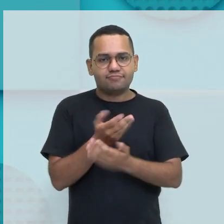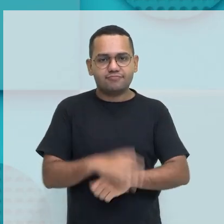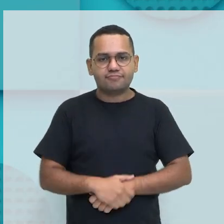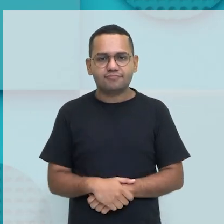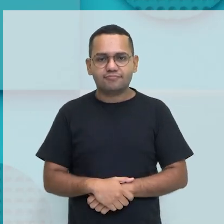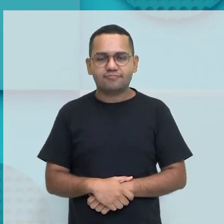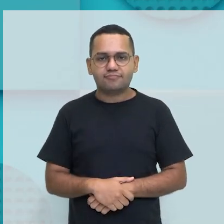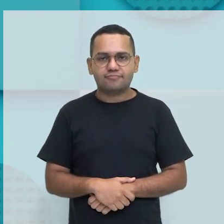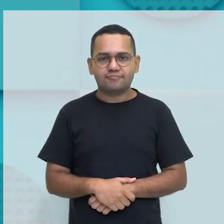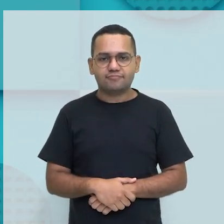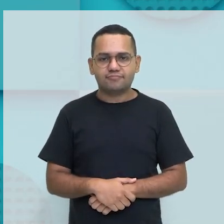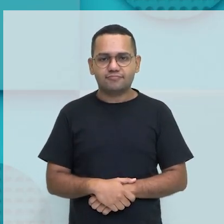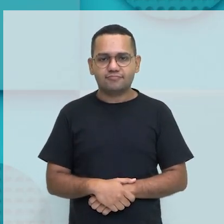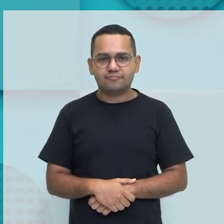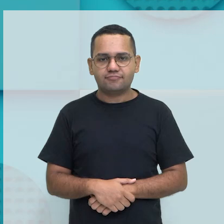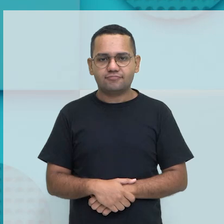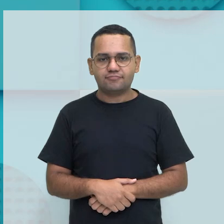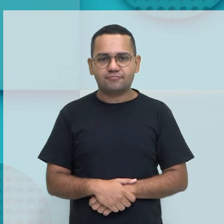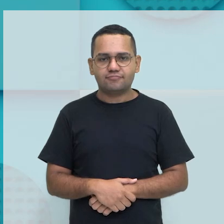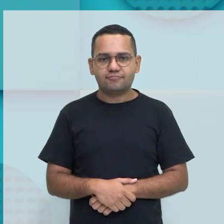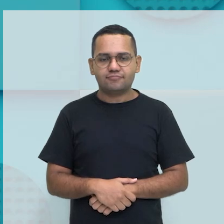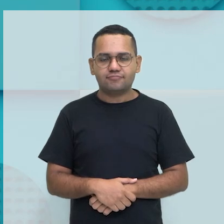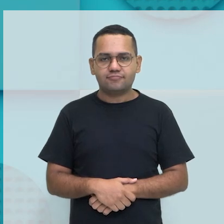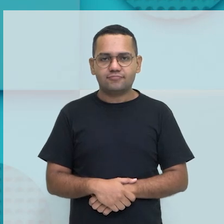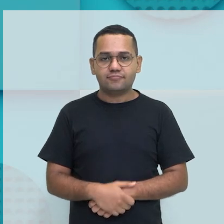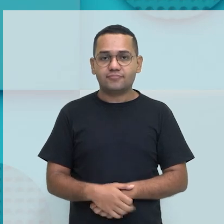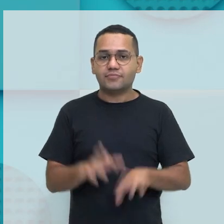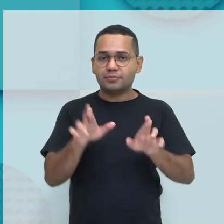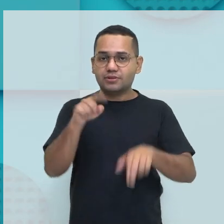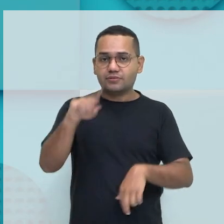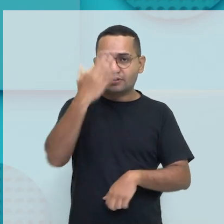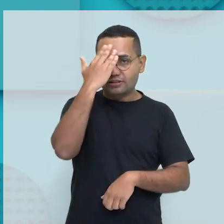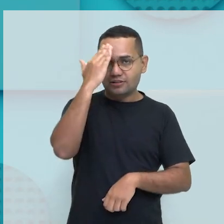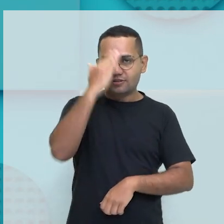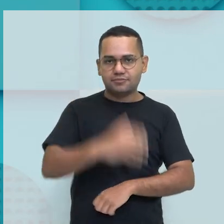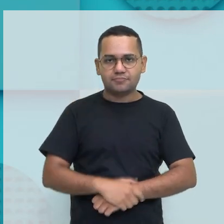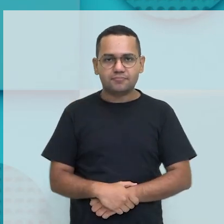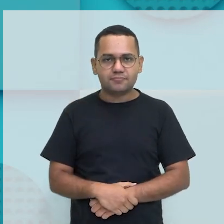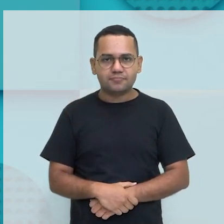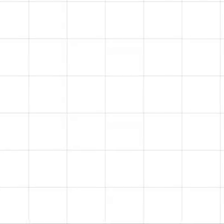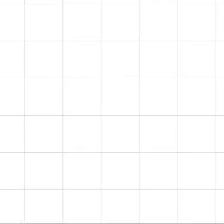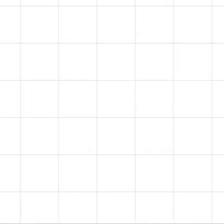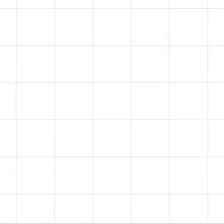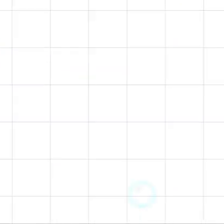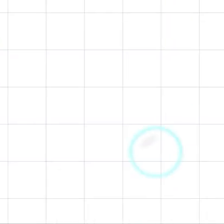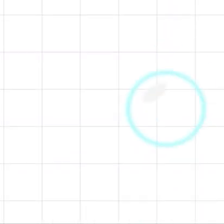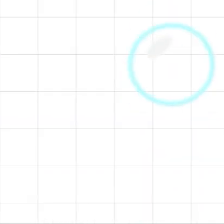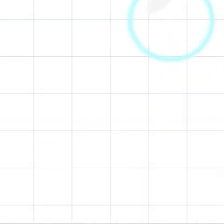primeira revisão. Espero que tenham compreendido e gostado.